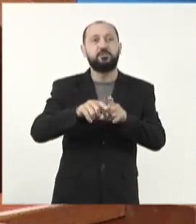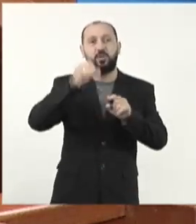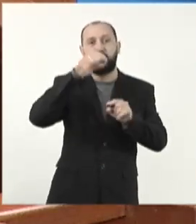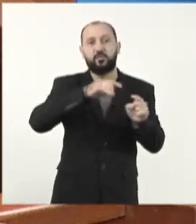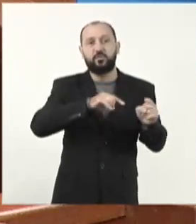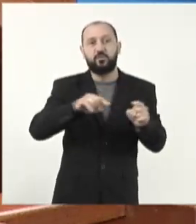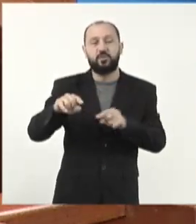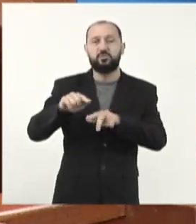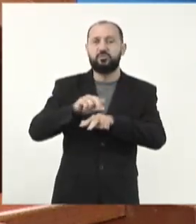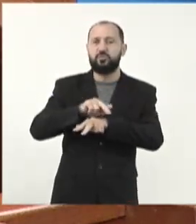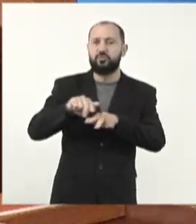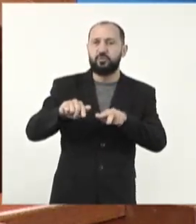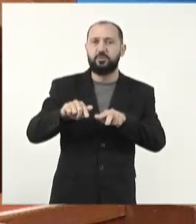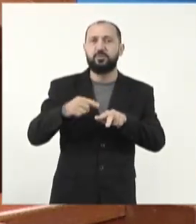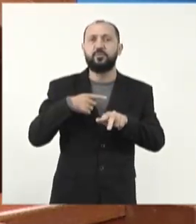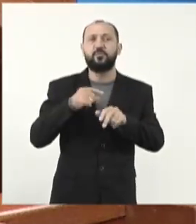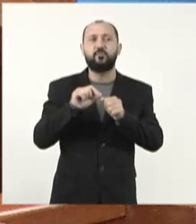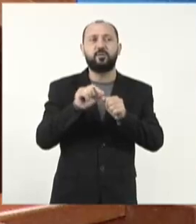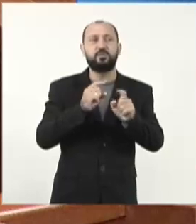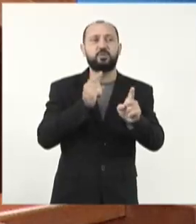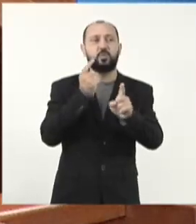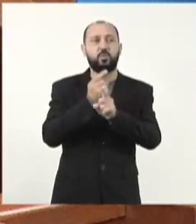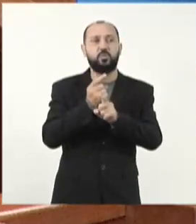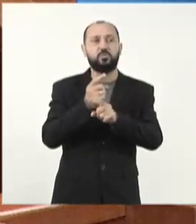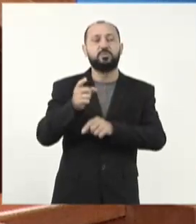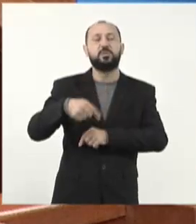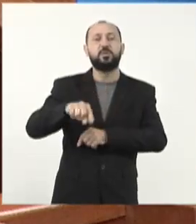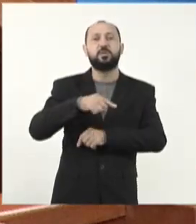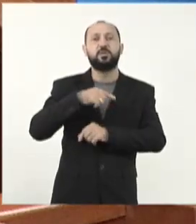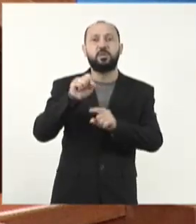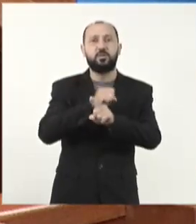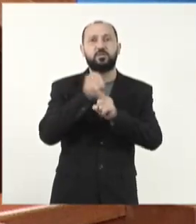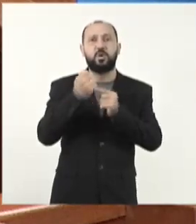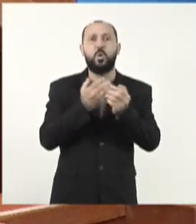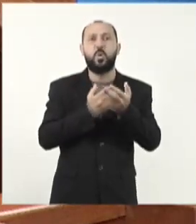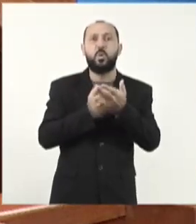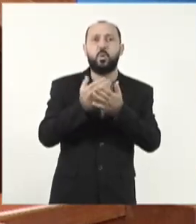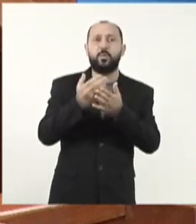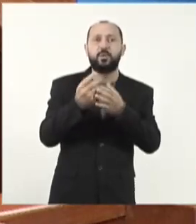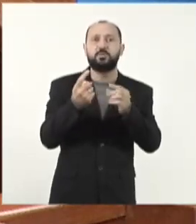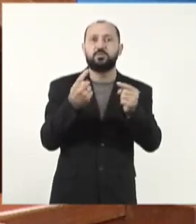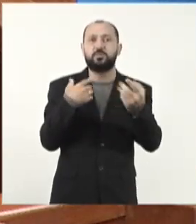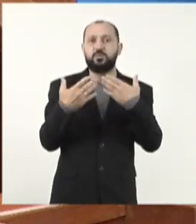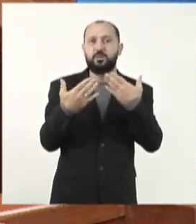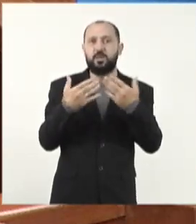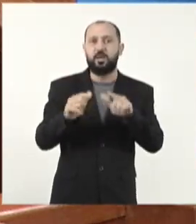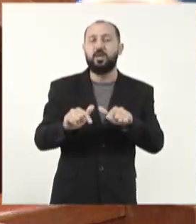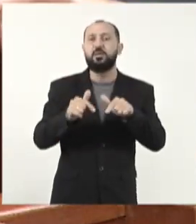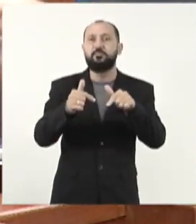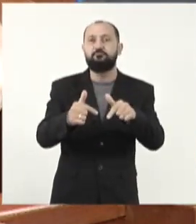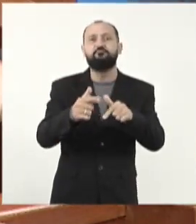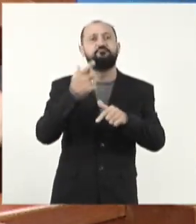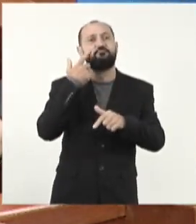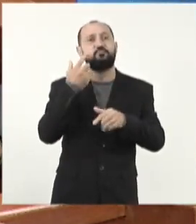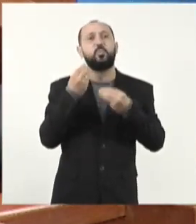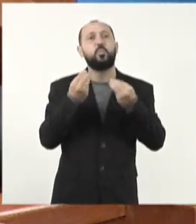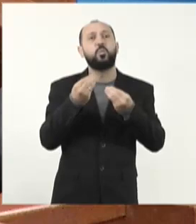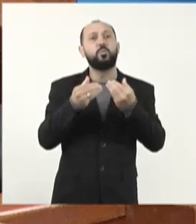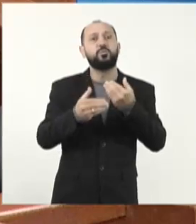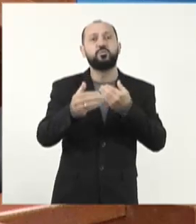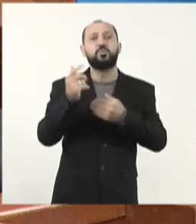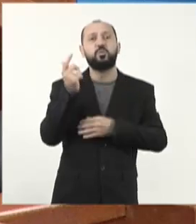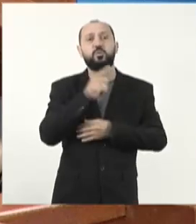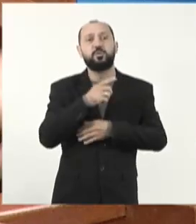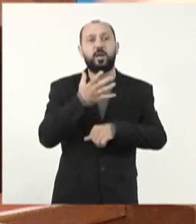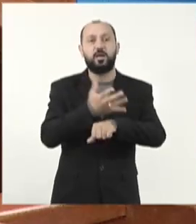política de gênero. Então, fazer encontros como esse, para que a sociedade comece a discutir essas ações e ver como é que a gente faz,